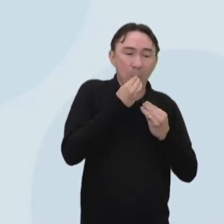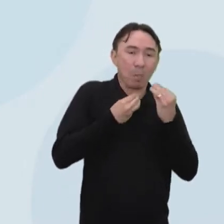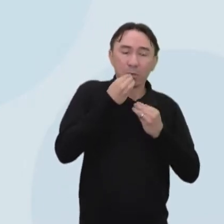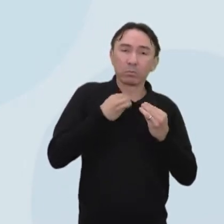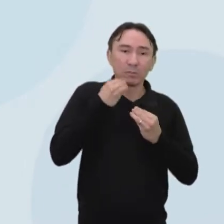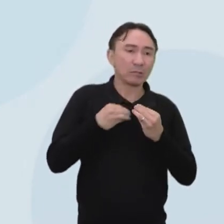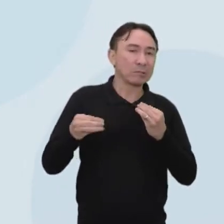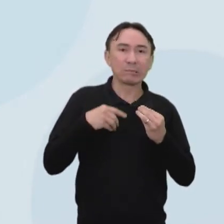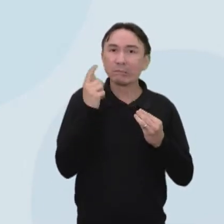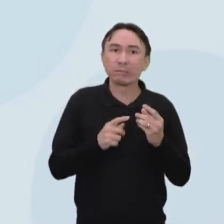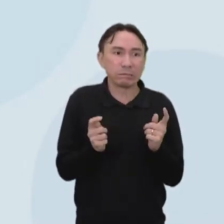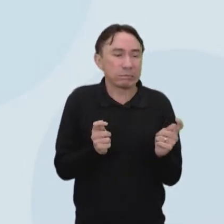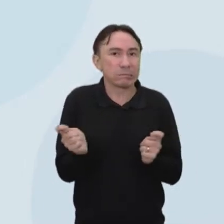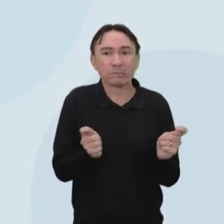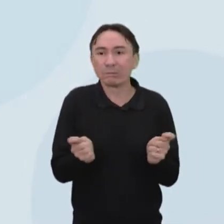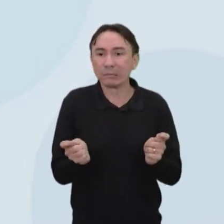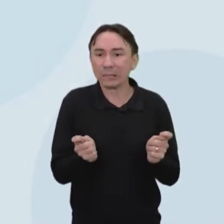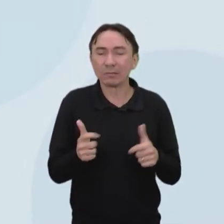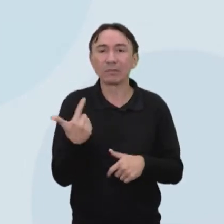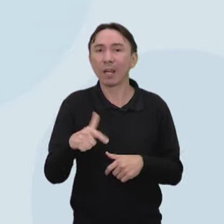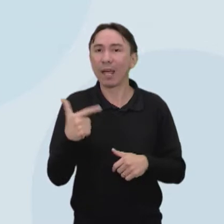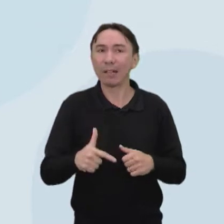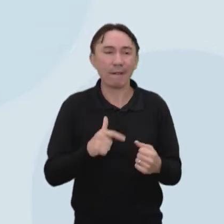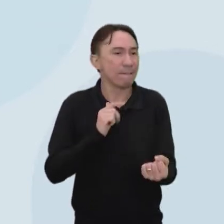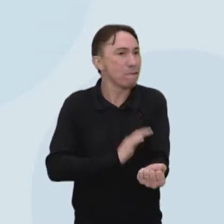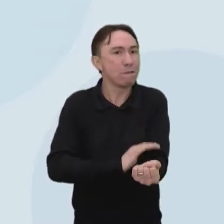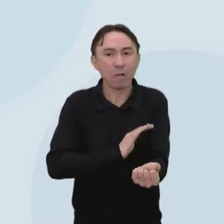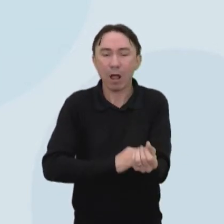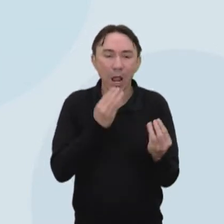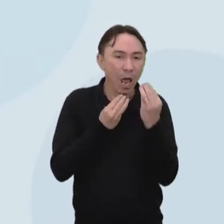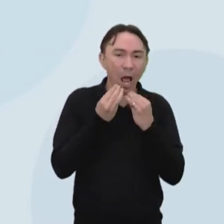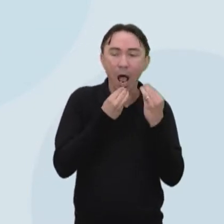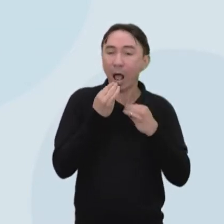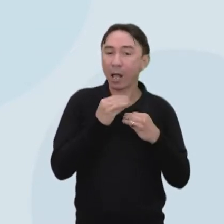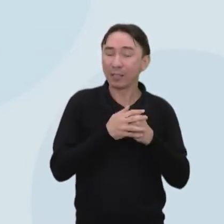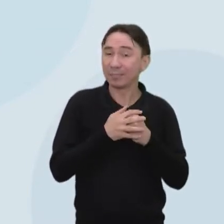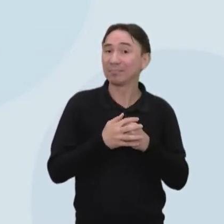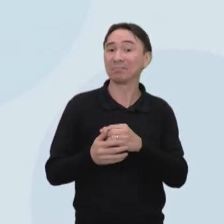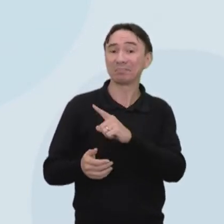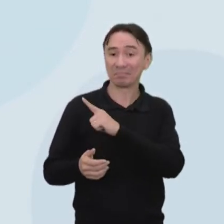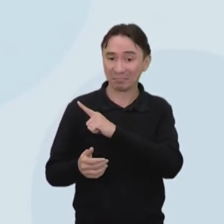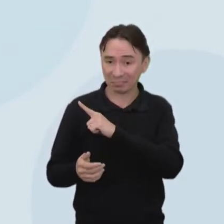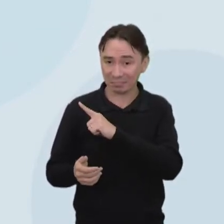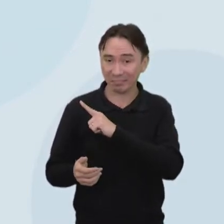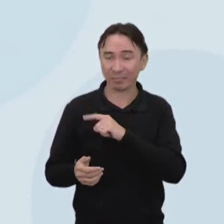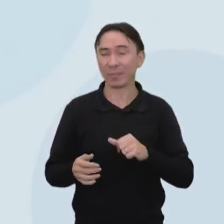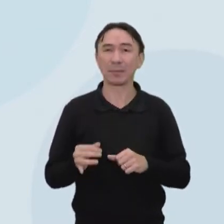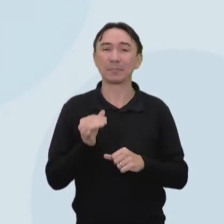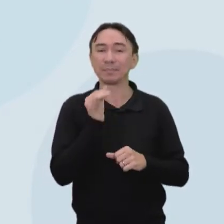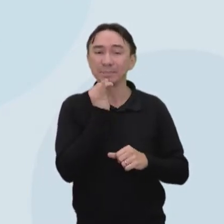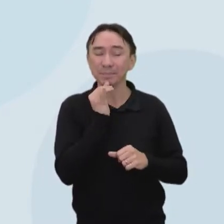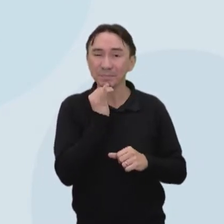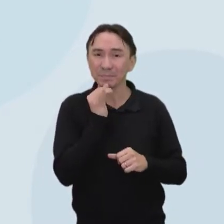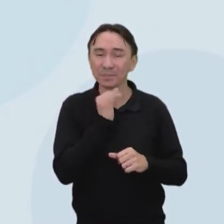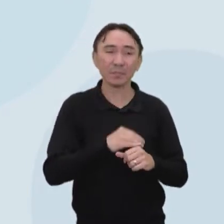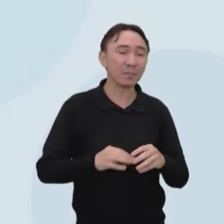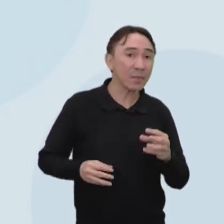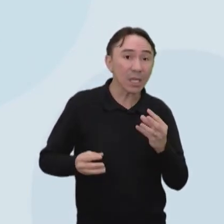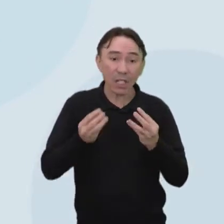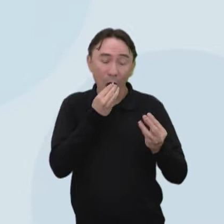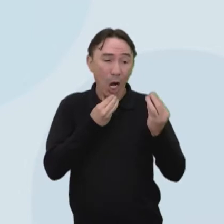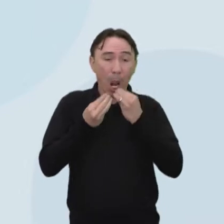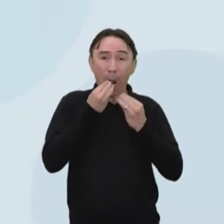Nesse caso, a gente chama também que existe um episódio bulímico, porque após essa ingestão